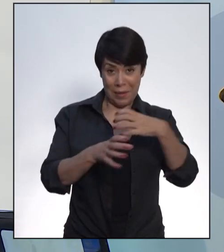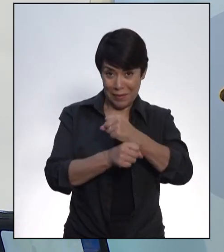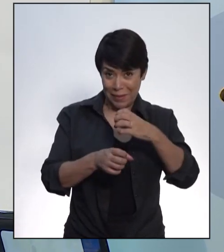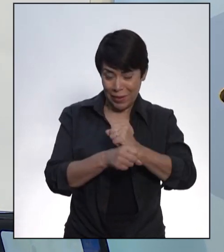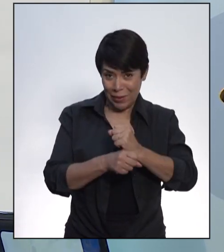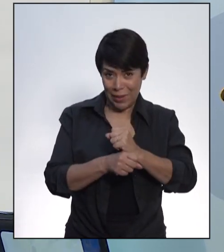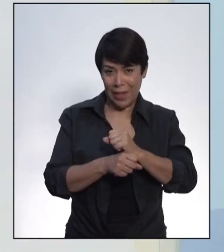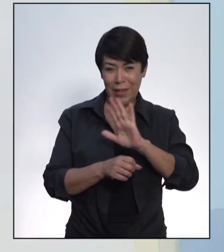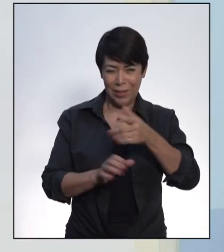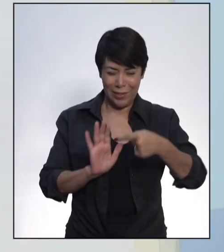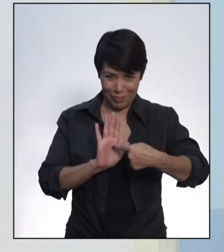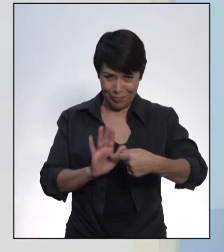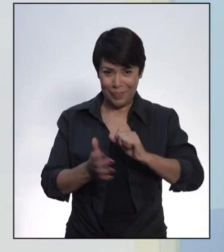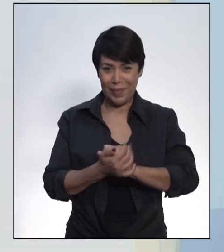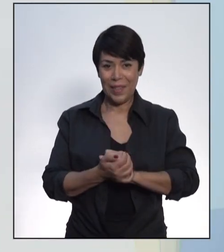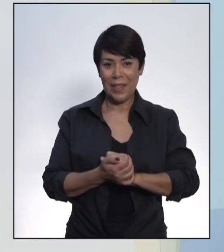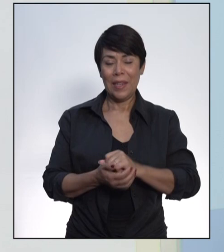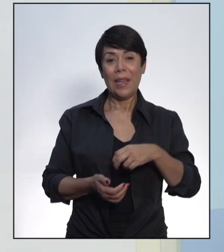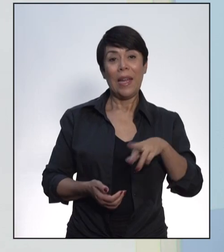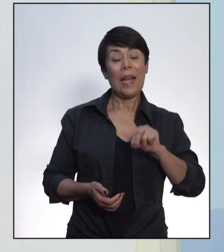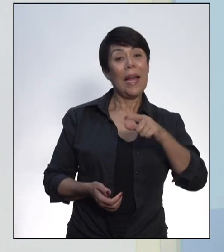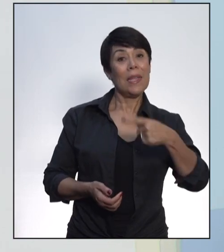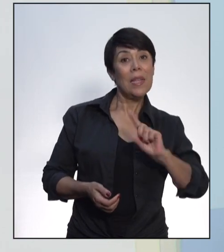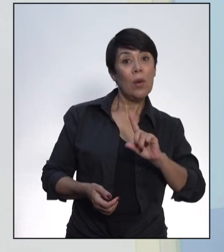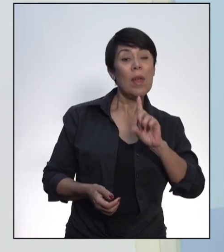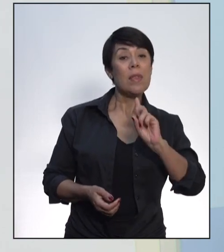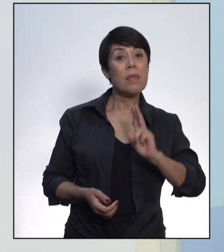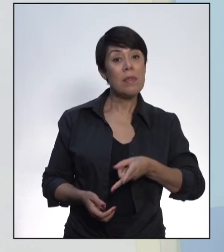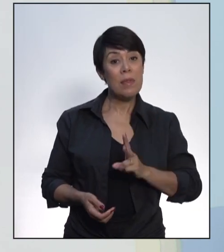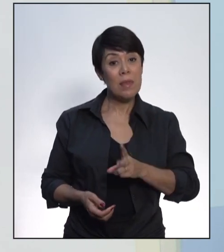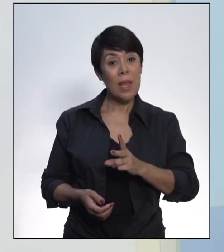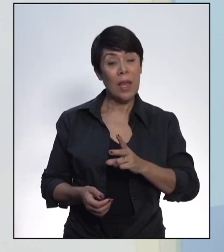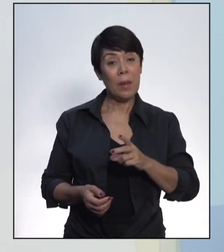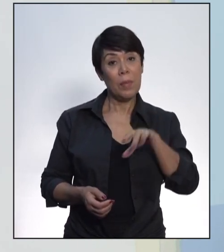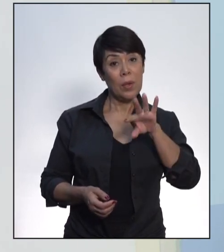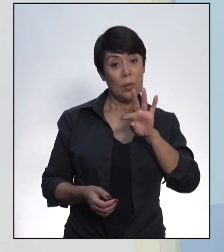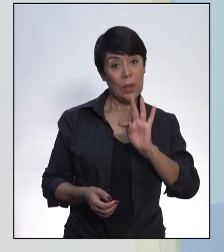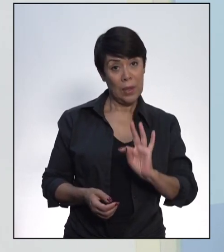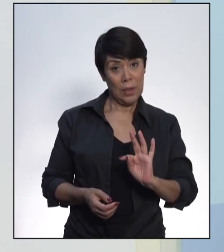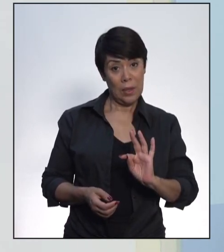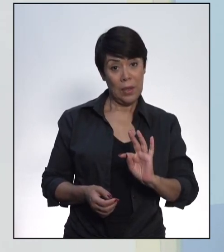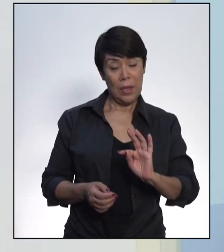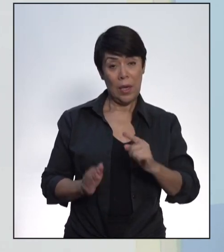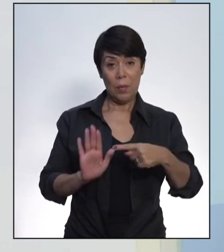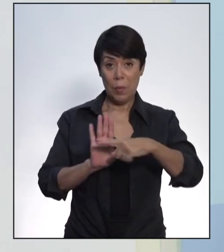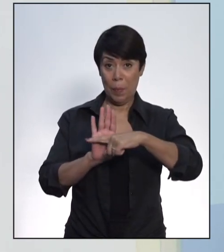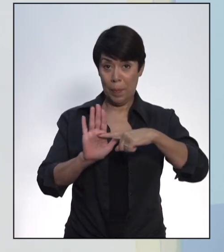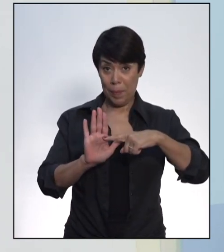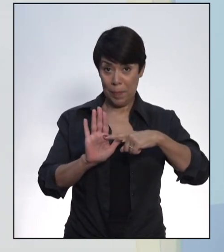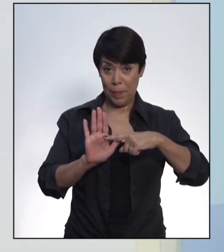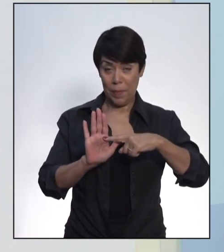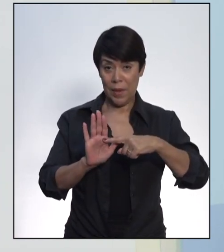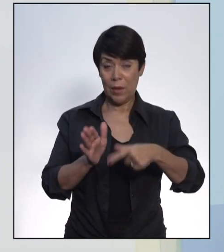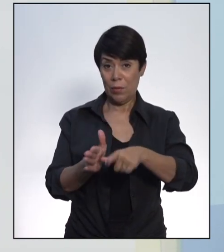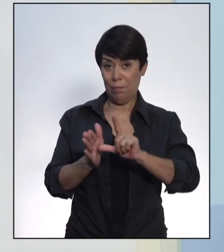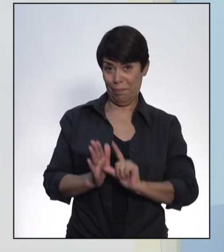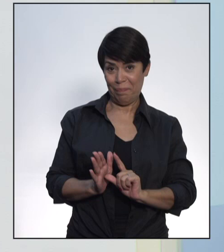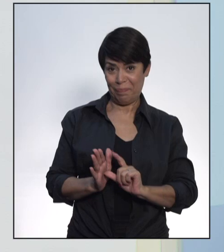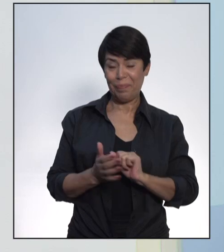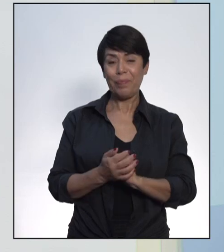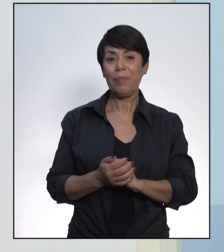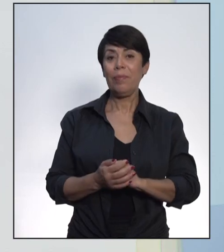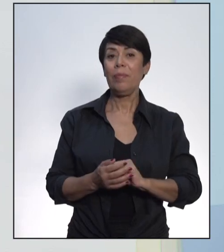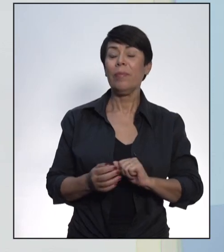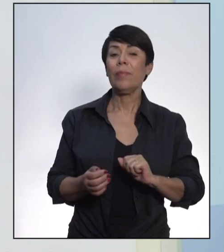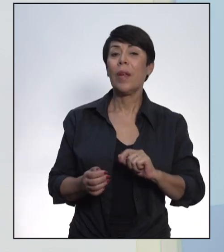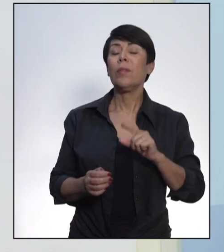para vocês, a razão é sempre o termo menos o anterior. Ou seja,